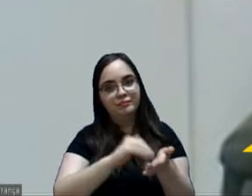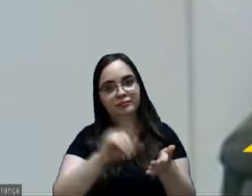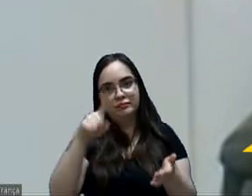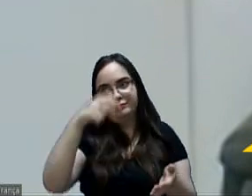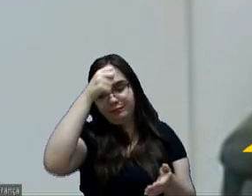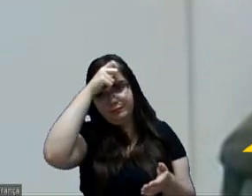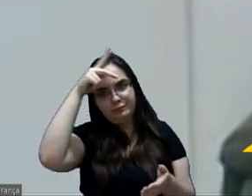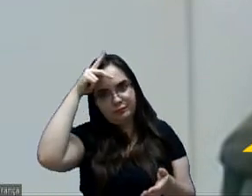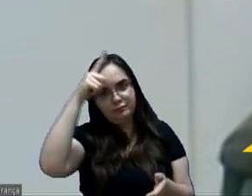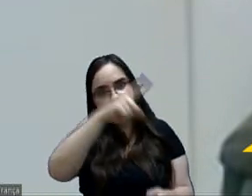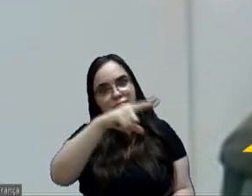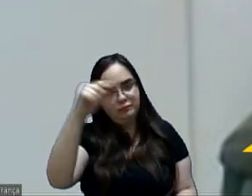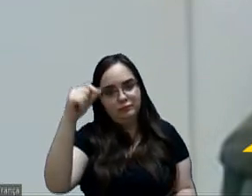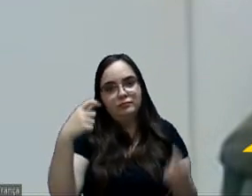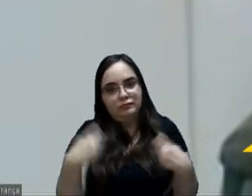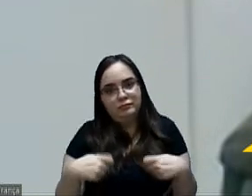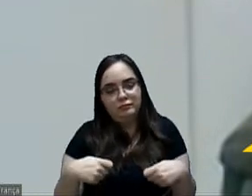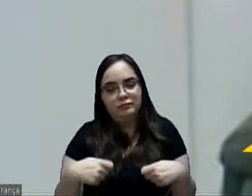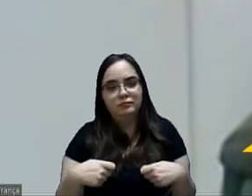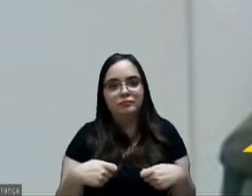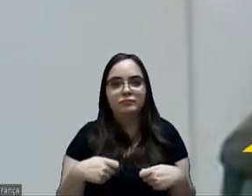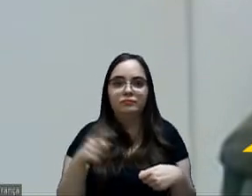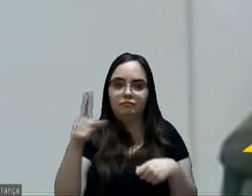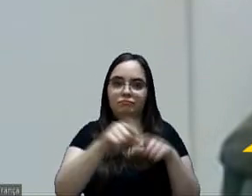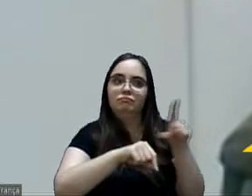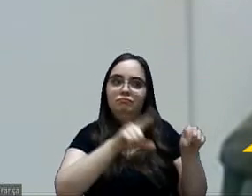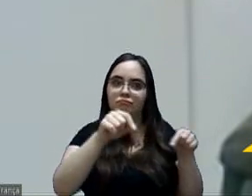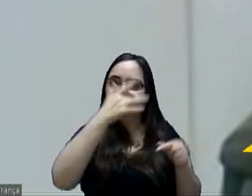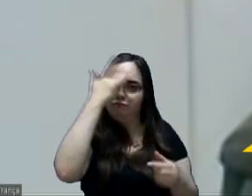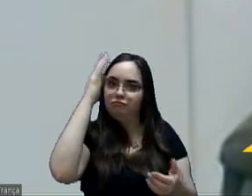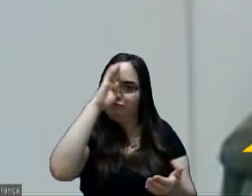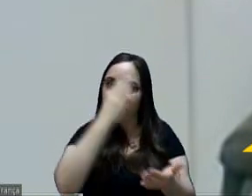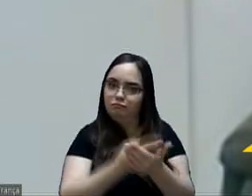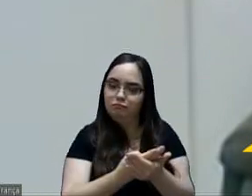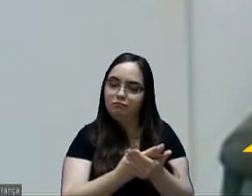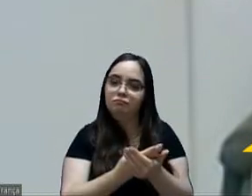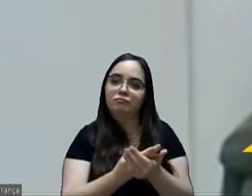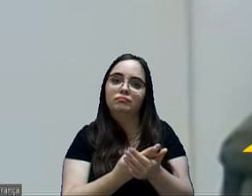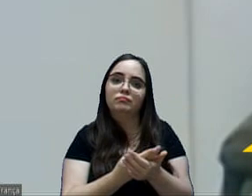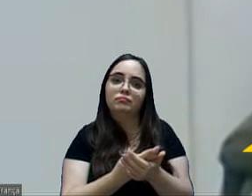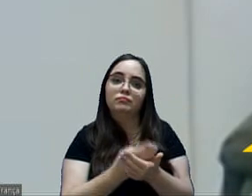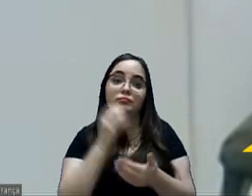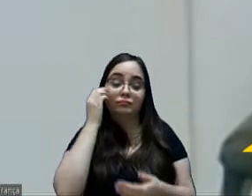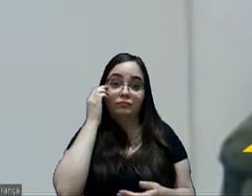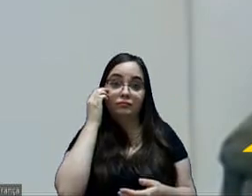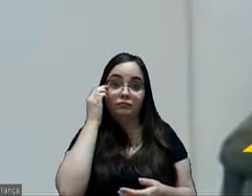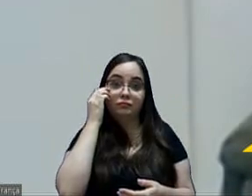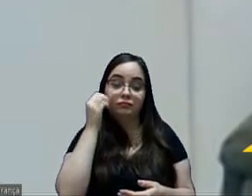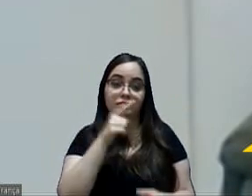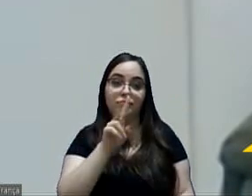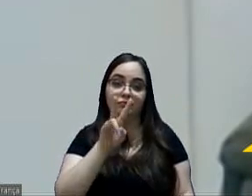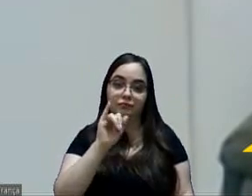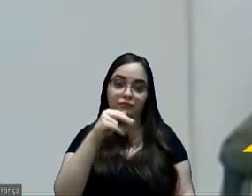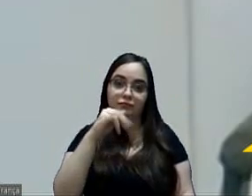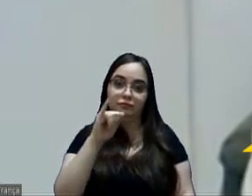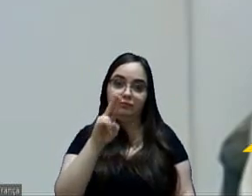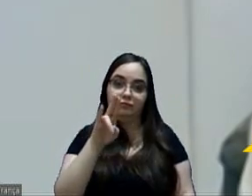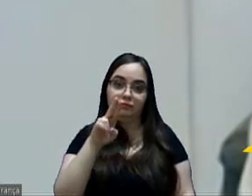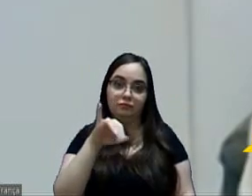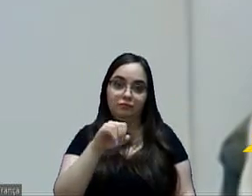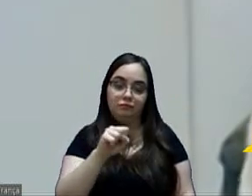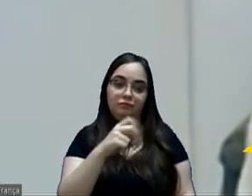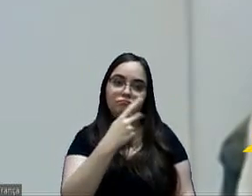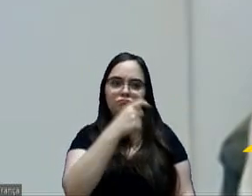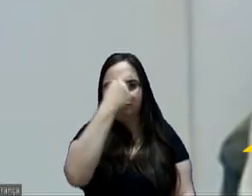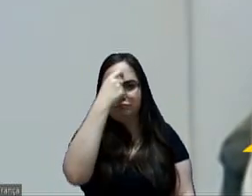governador, o presidente que foi eleito. Acho que ele tem que nomear as pessoas da confiança dele. E eu acho que o doutor Vinícius, embora eu não concorde com a